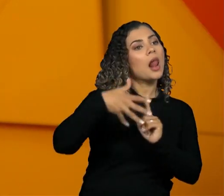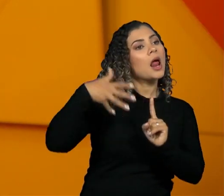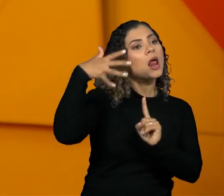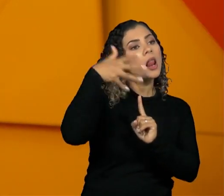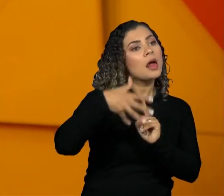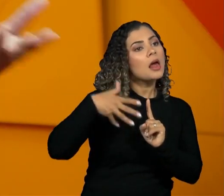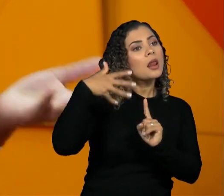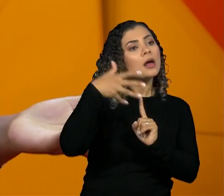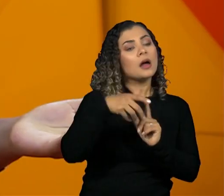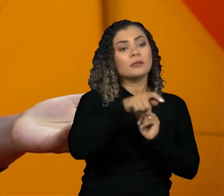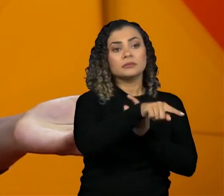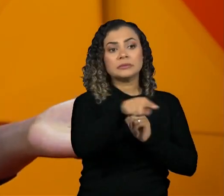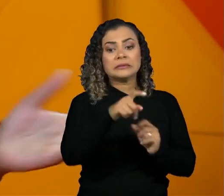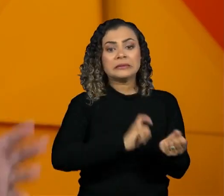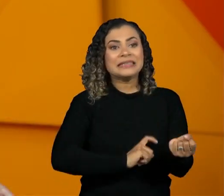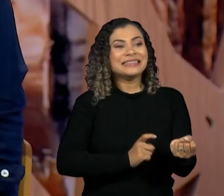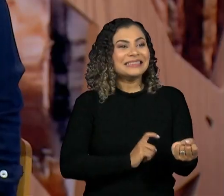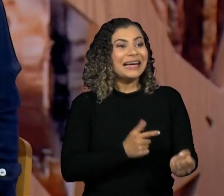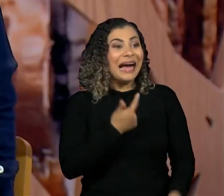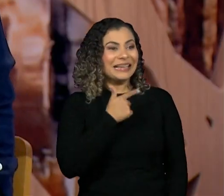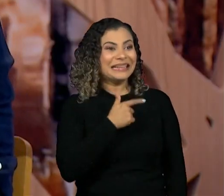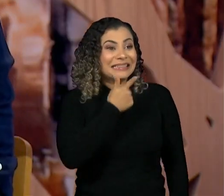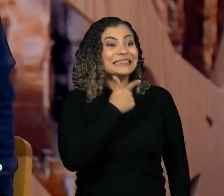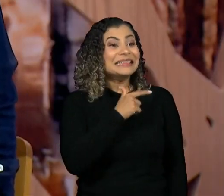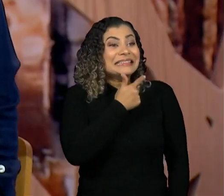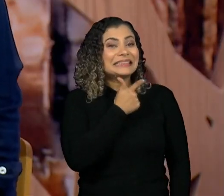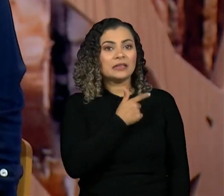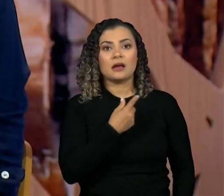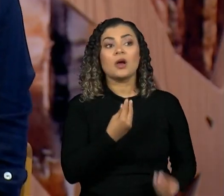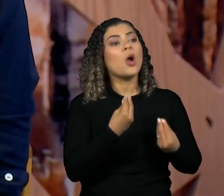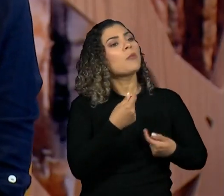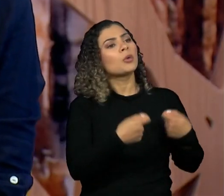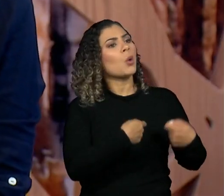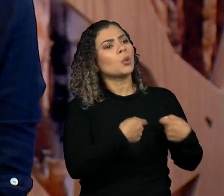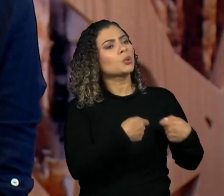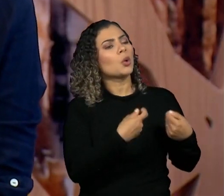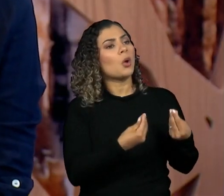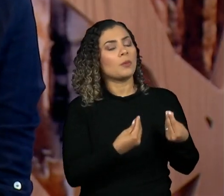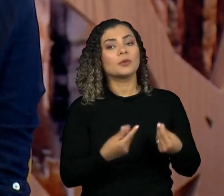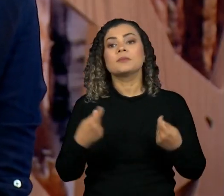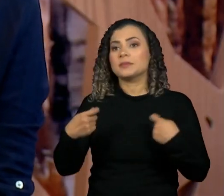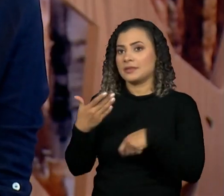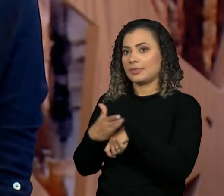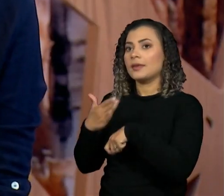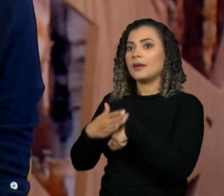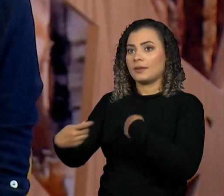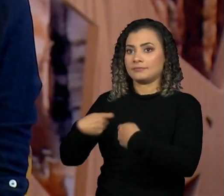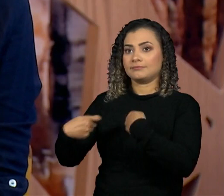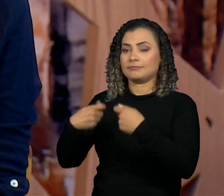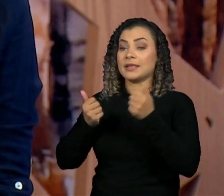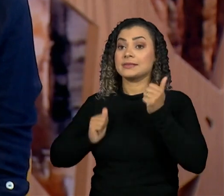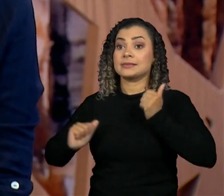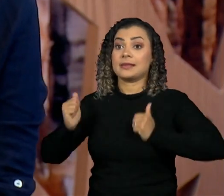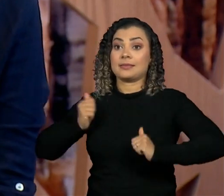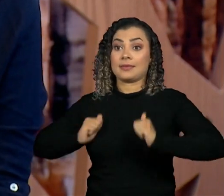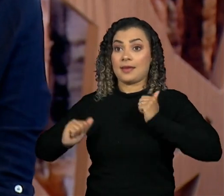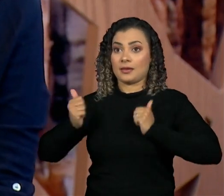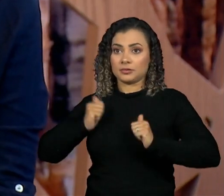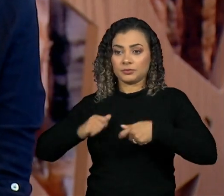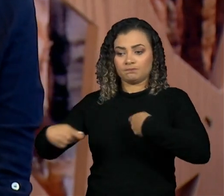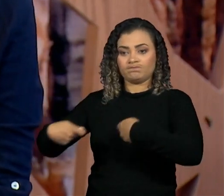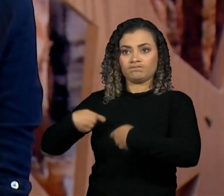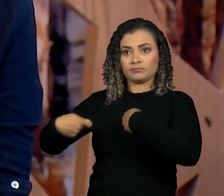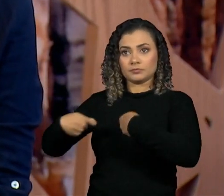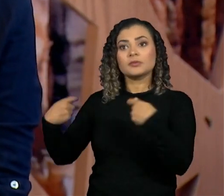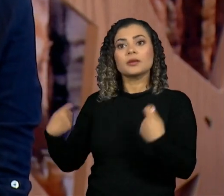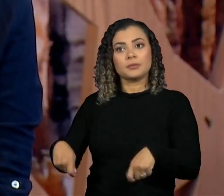você está muito nervoso, você vai começar a rir. Como é que você faz esse treino, esse controle? A gente precisa treinar essa ansiedade que ela pode existir neste